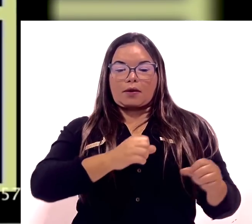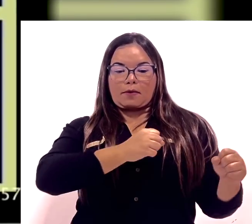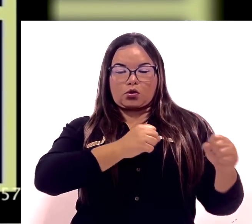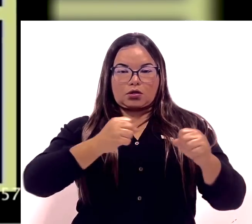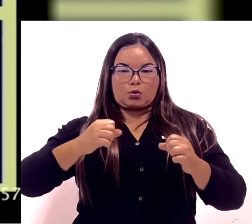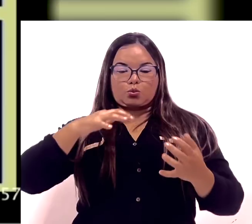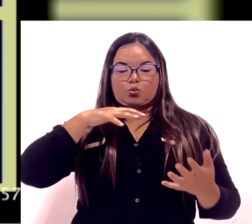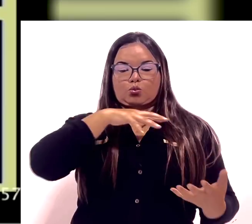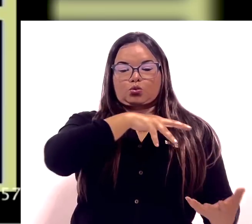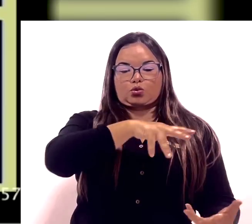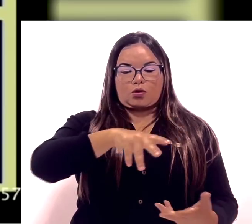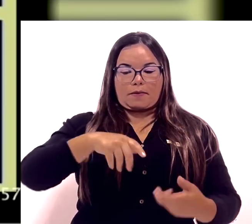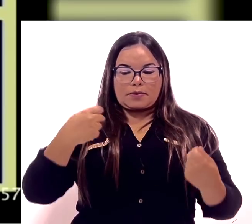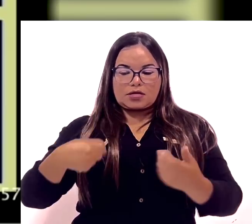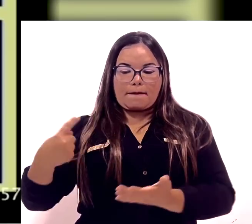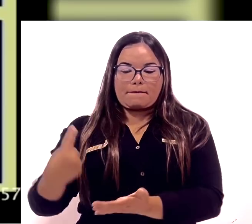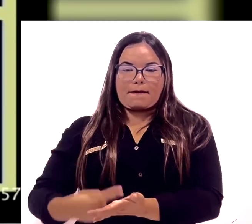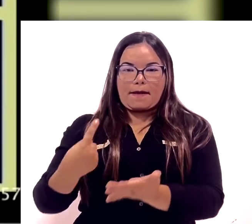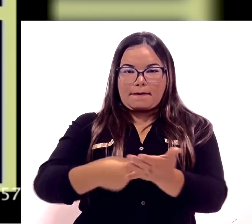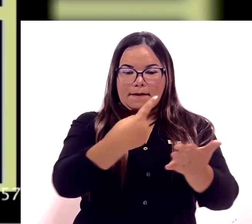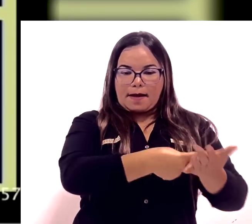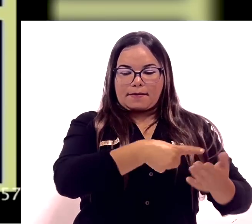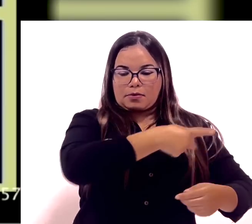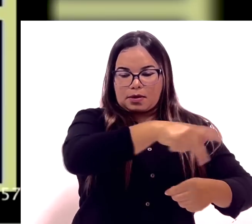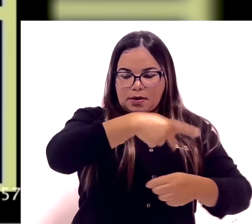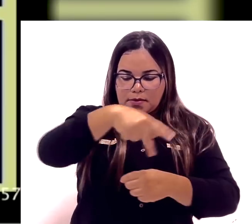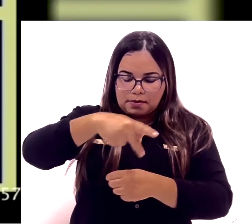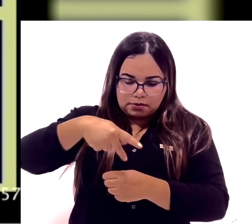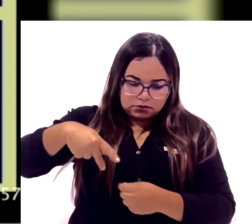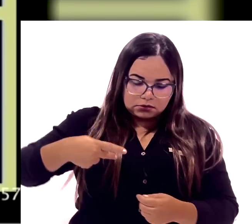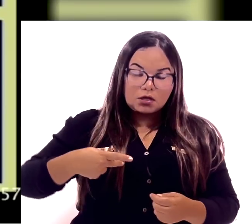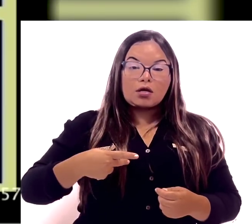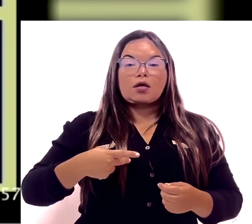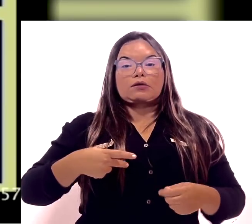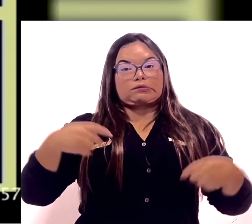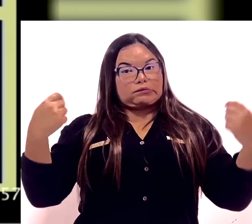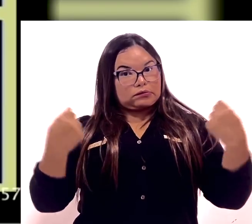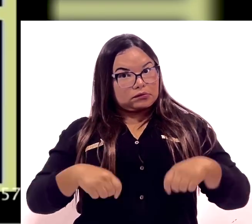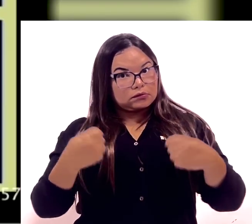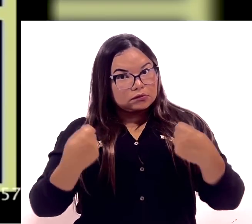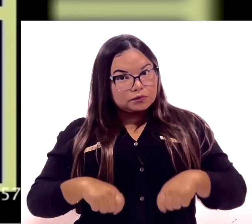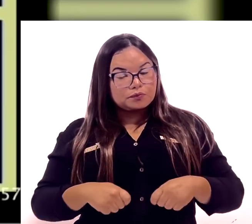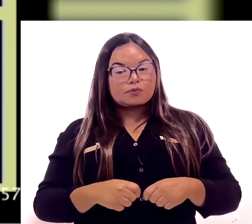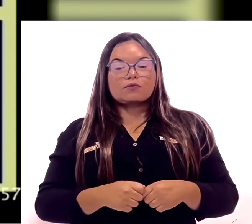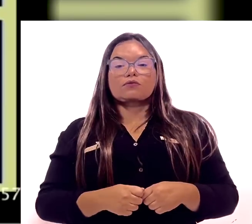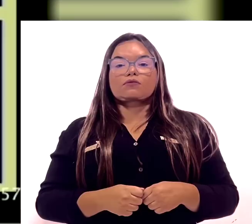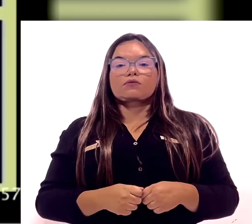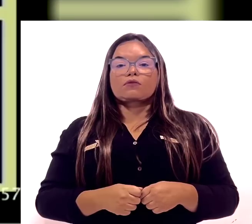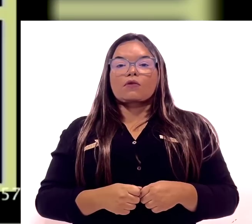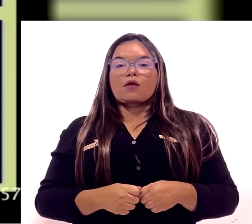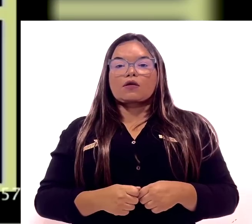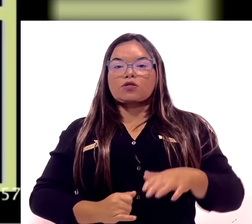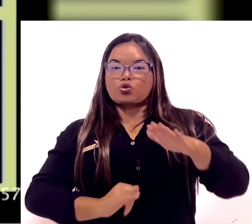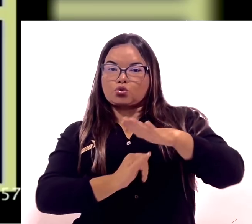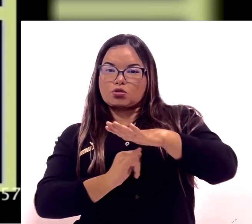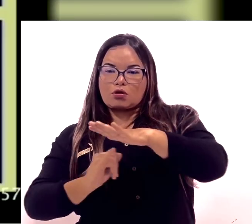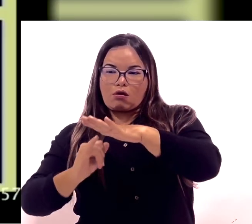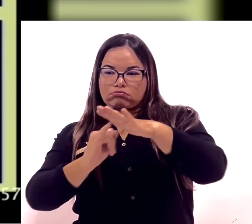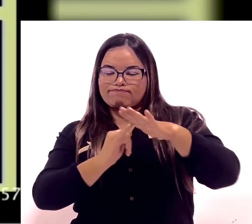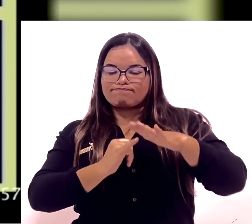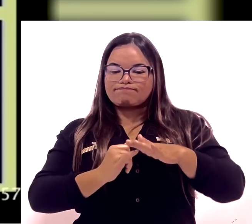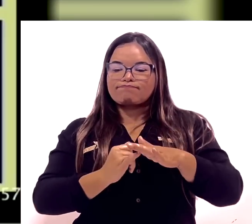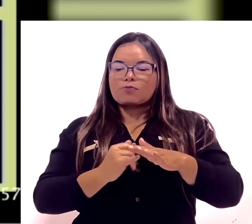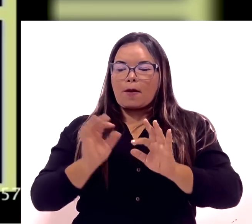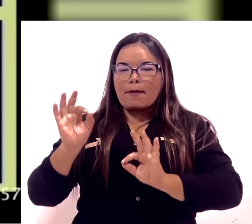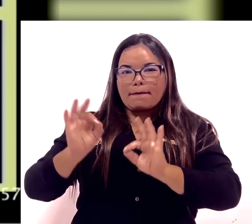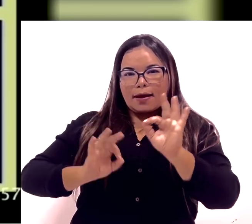colaboração internacional em uma escala mundial requer instituições que prepararão e corrigirão e